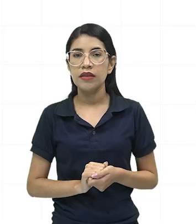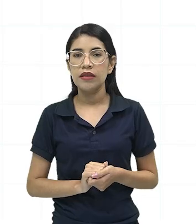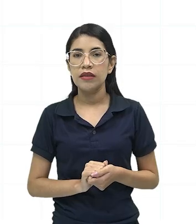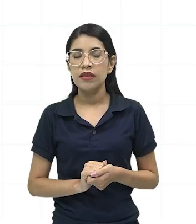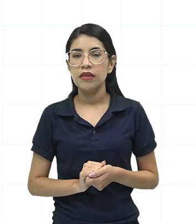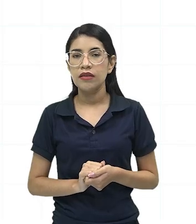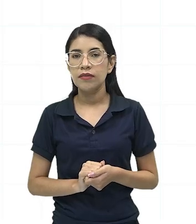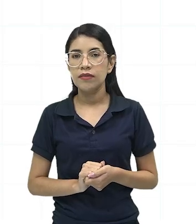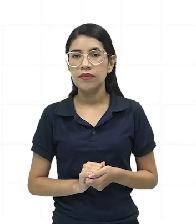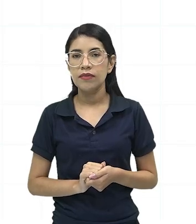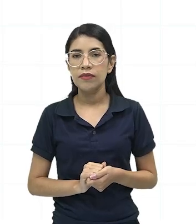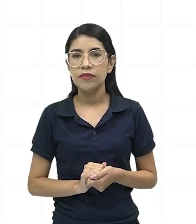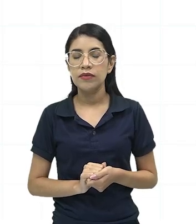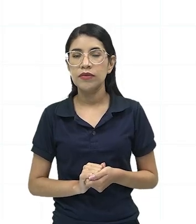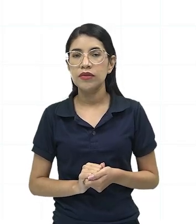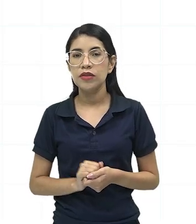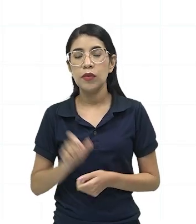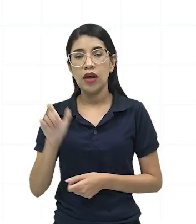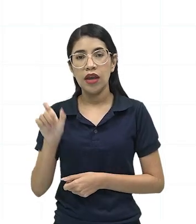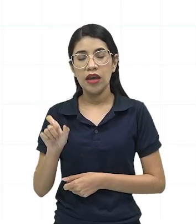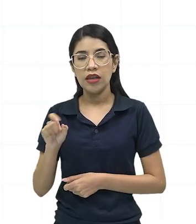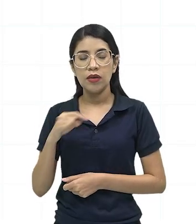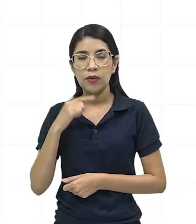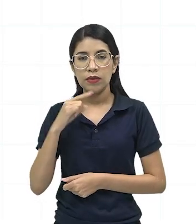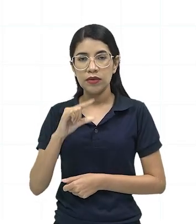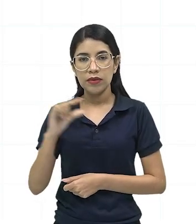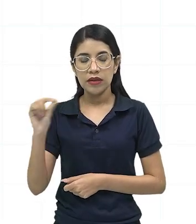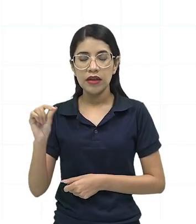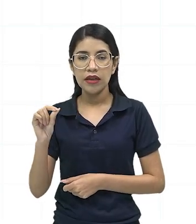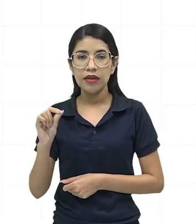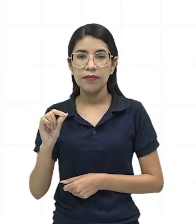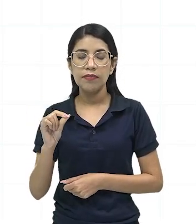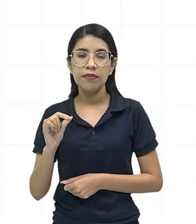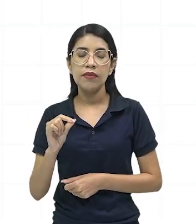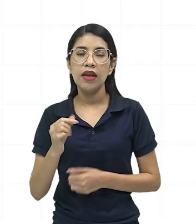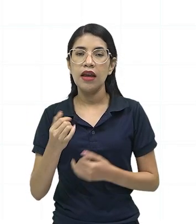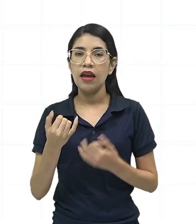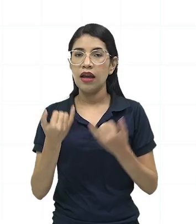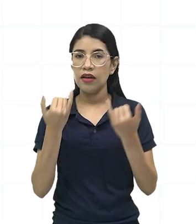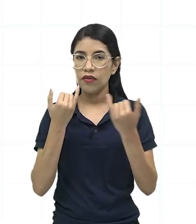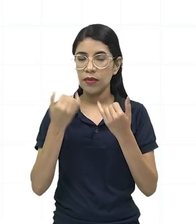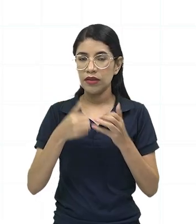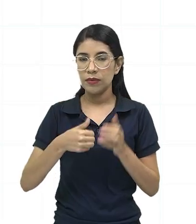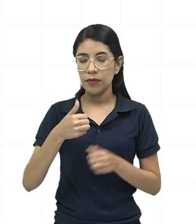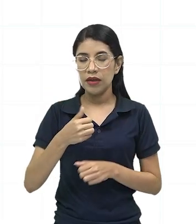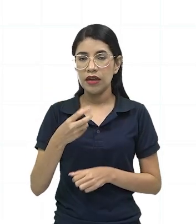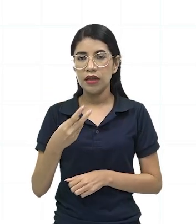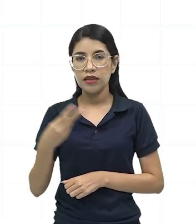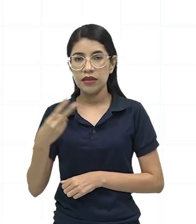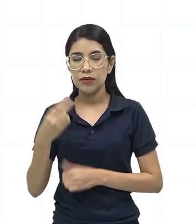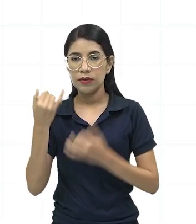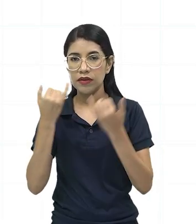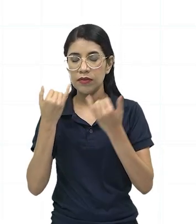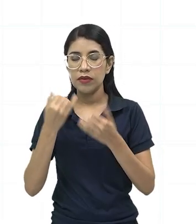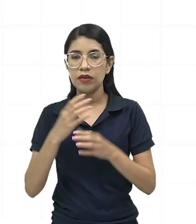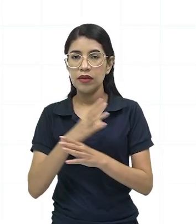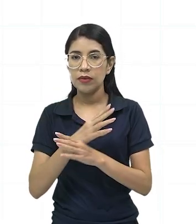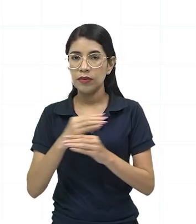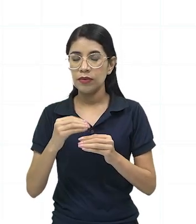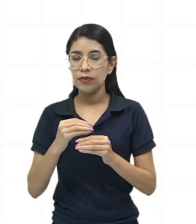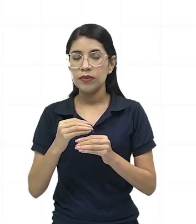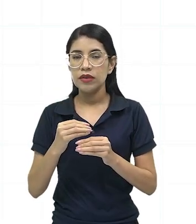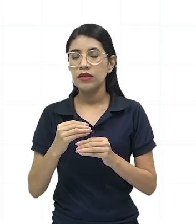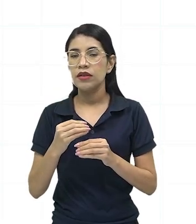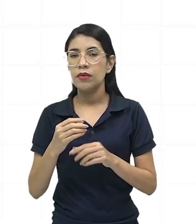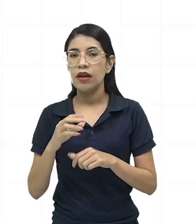independentes. Como ele não saiu, primeira informação, estava doente. Segunda informação, a conjunção apenas serve para